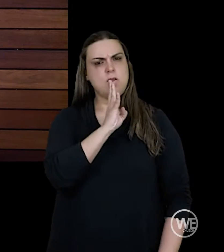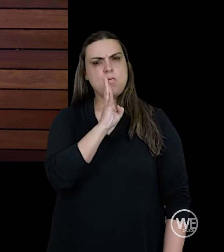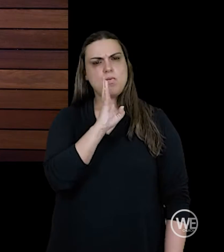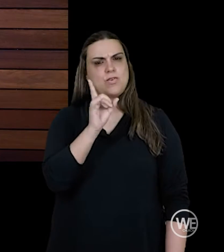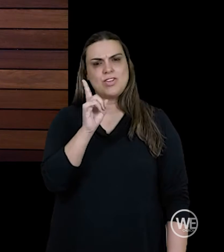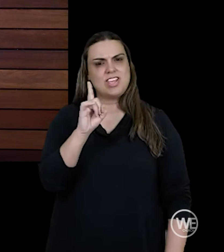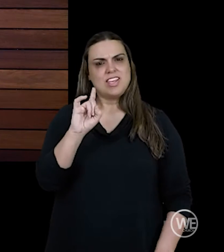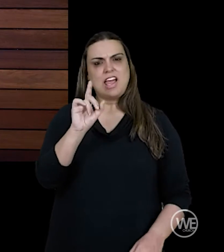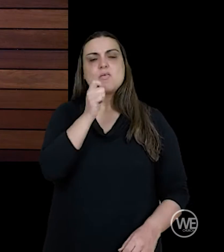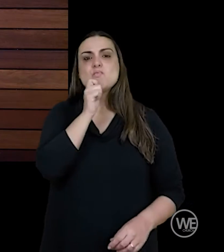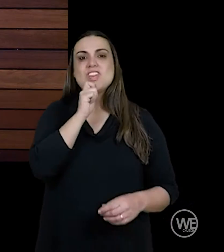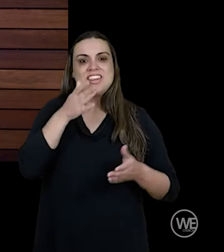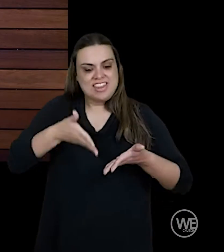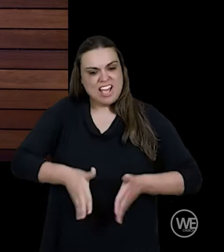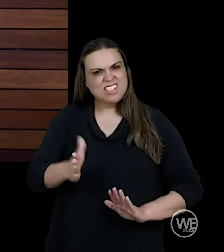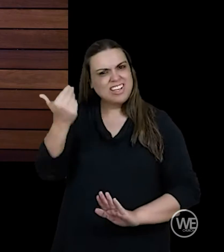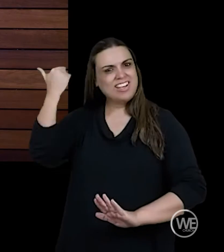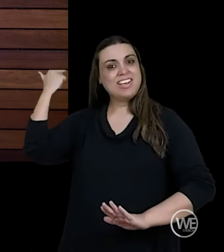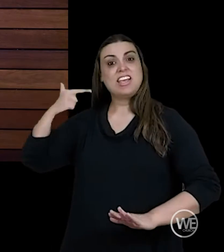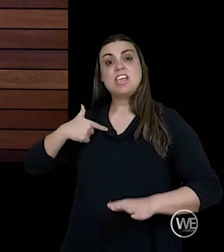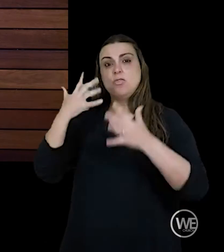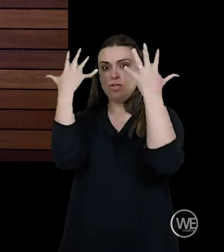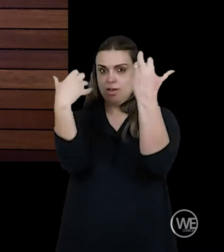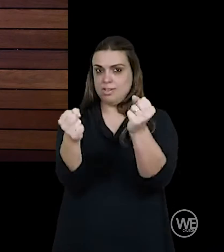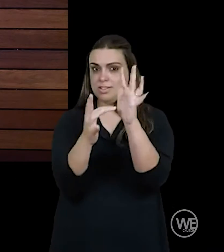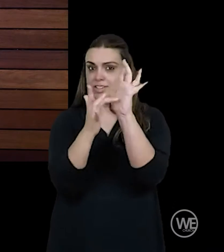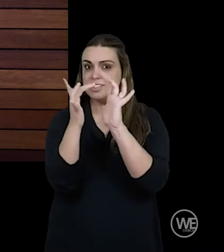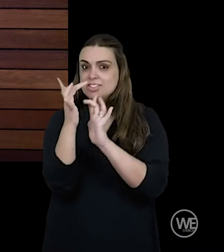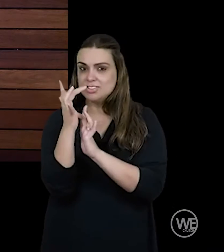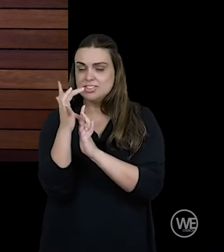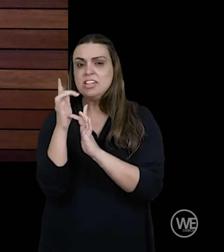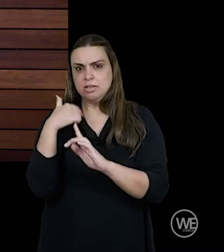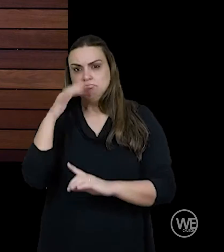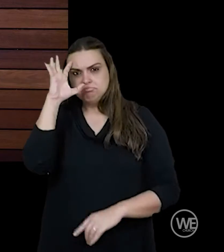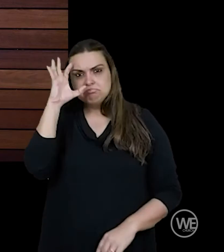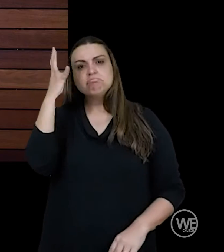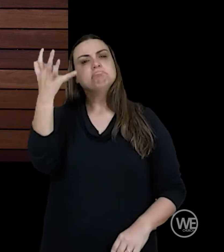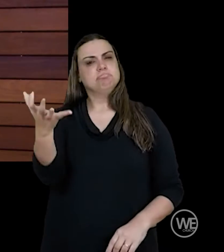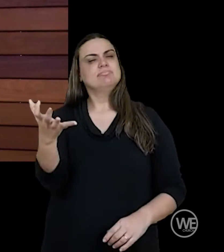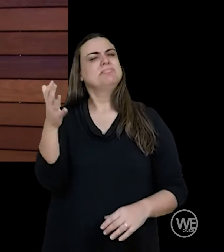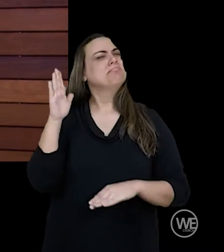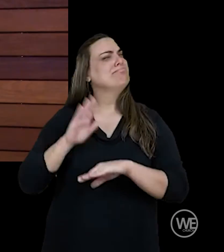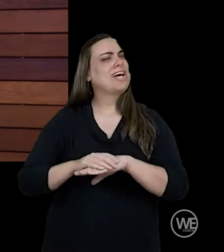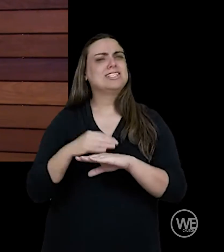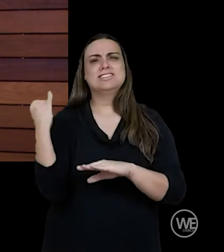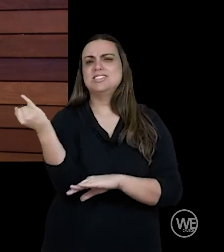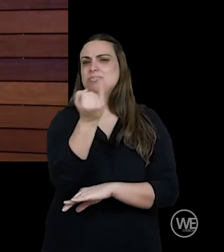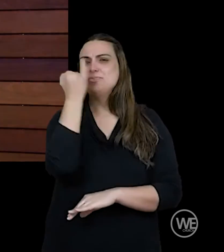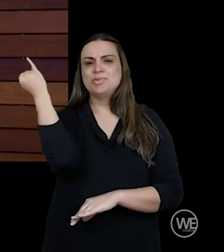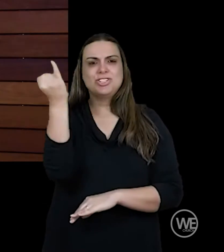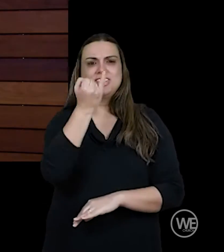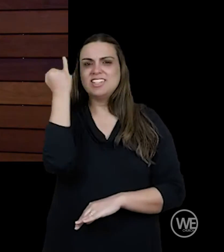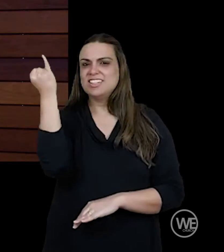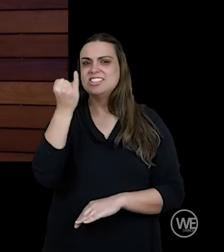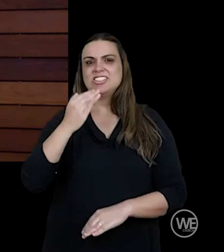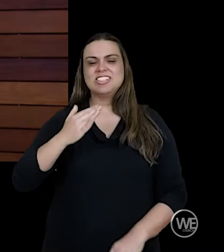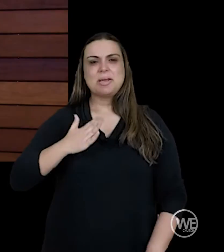vocês nem nascido eram, quando eu aceitei, tomei a decisão mais importante da minha vida, que